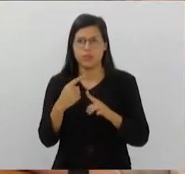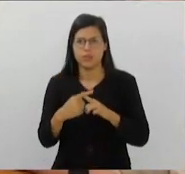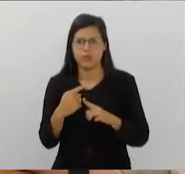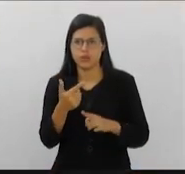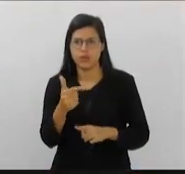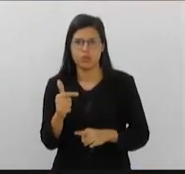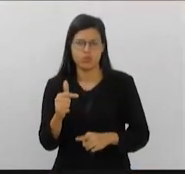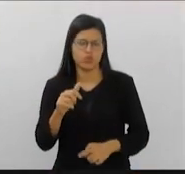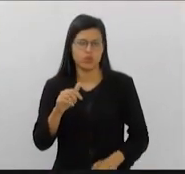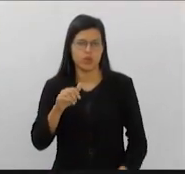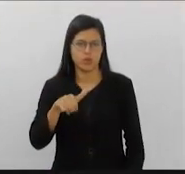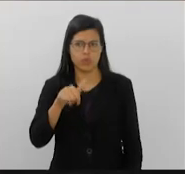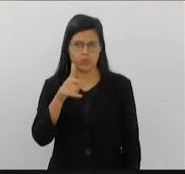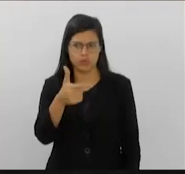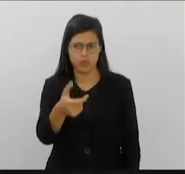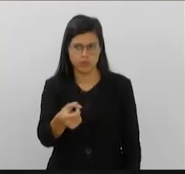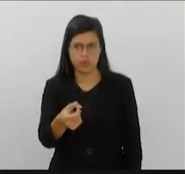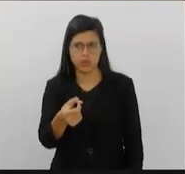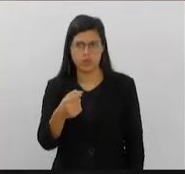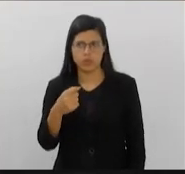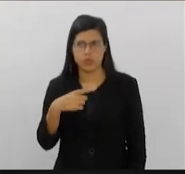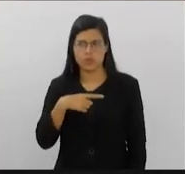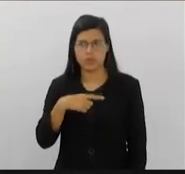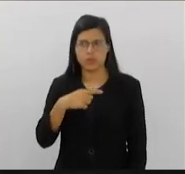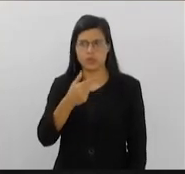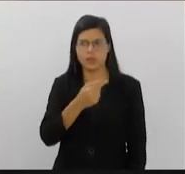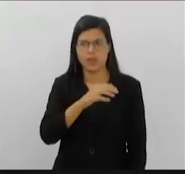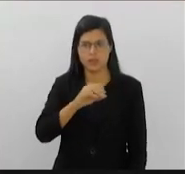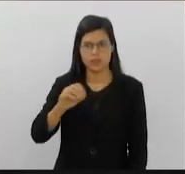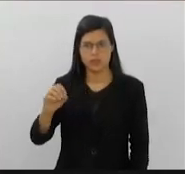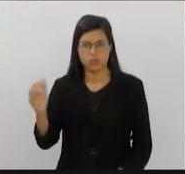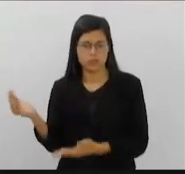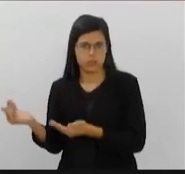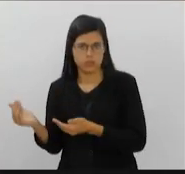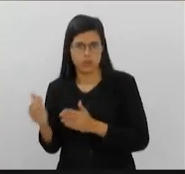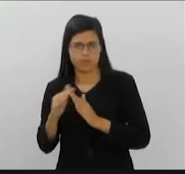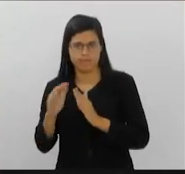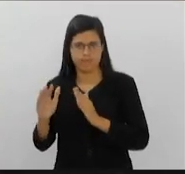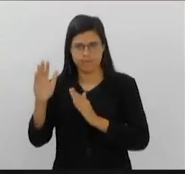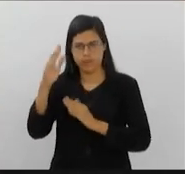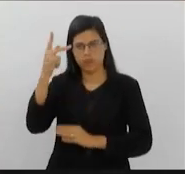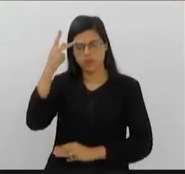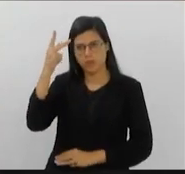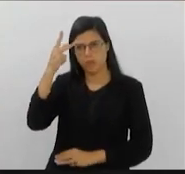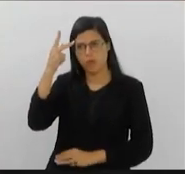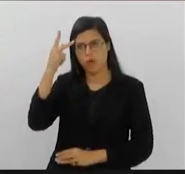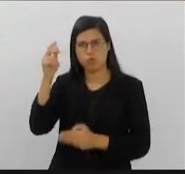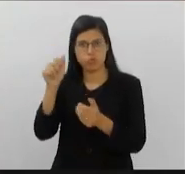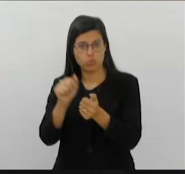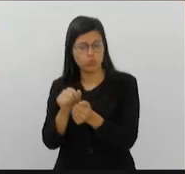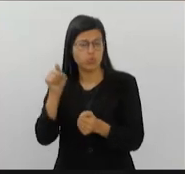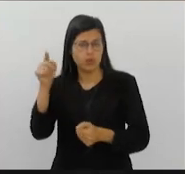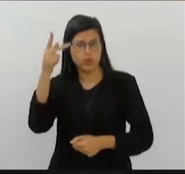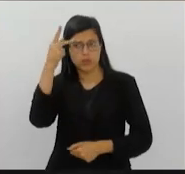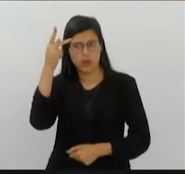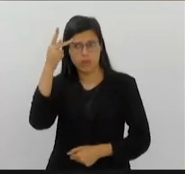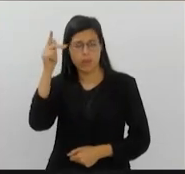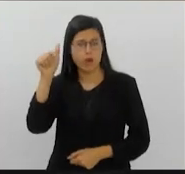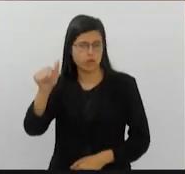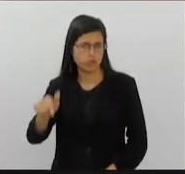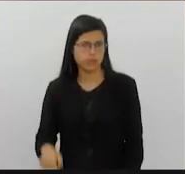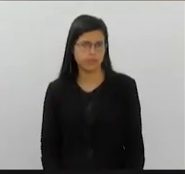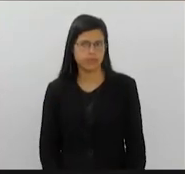Y20. Nós tivemos 700 jovens das periferias de São Paulo conosco em São Paulo, no Diálogo Regional de São